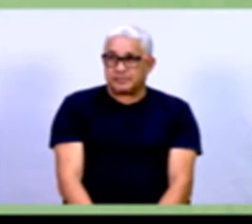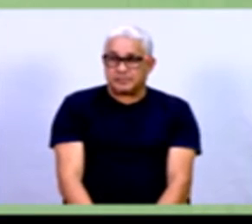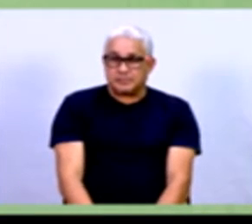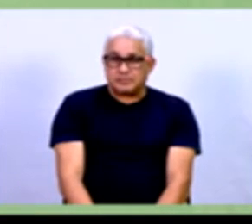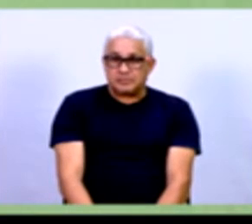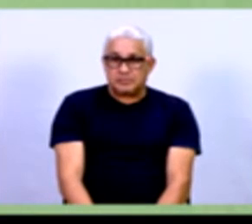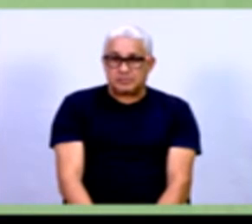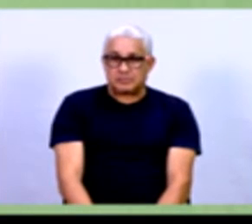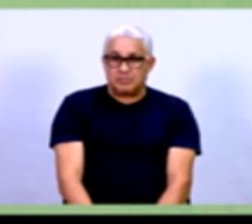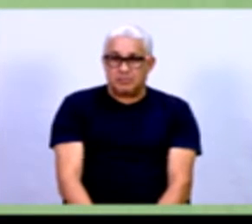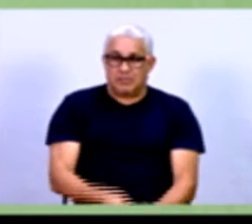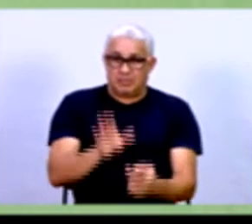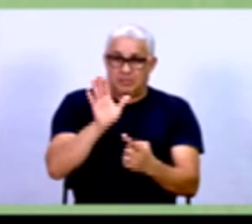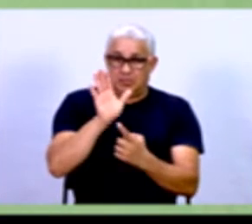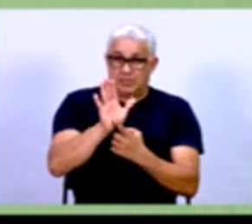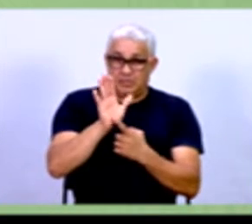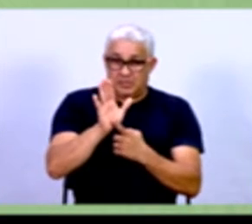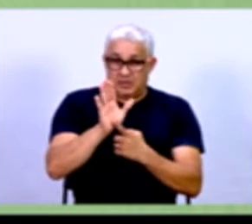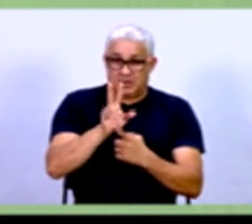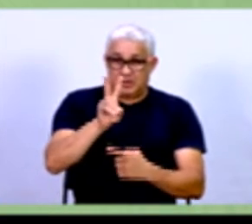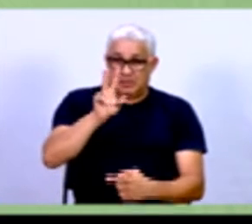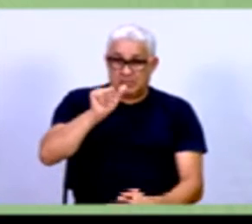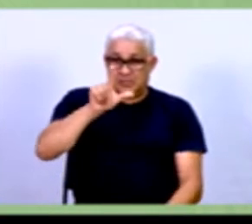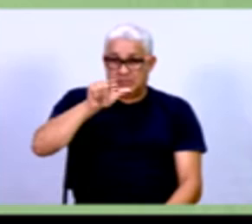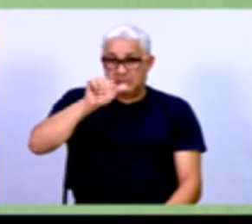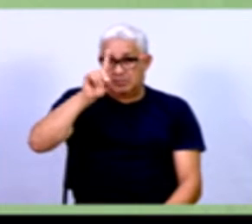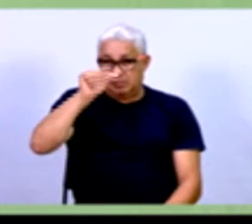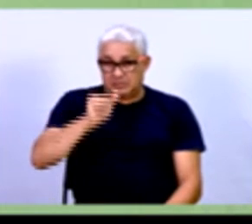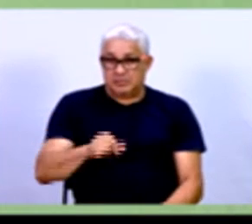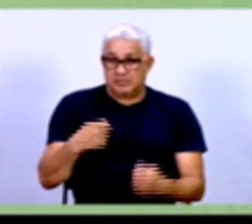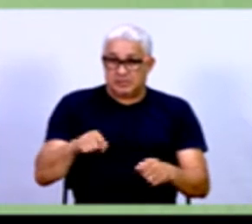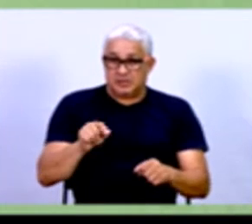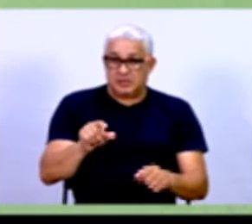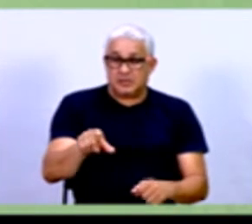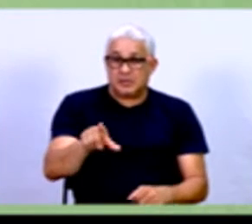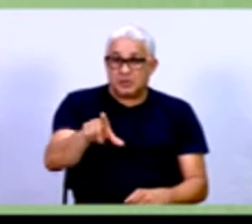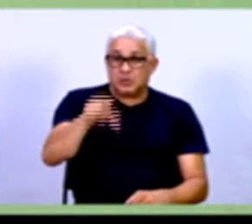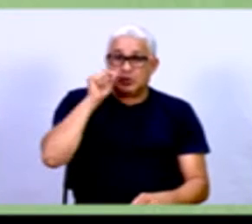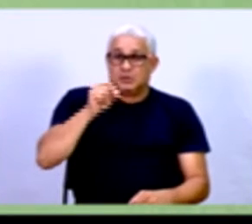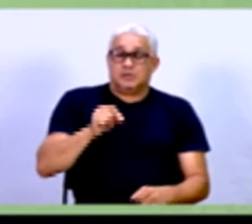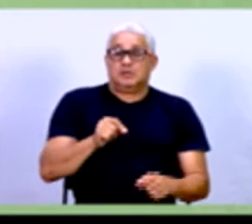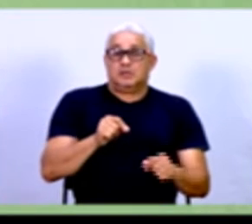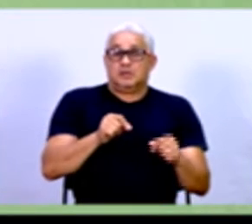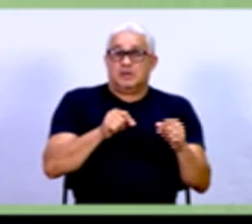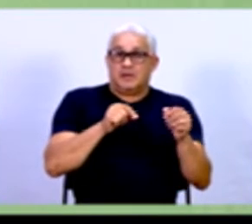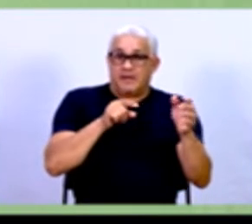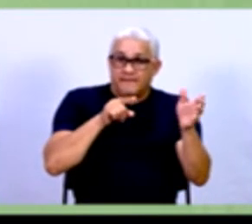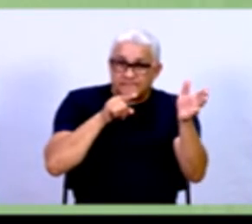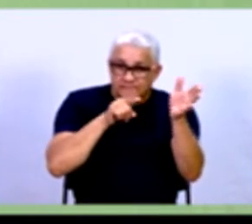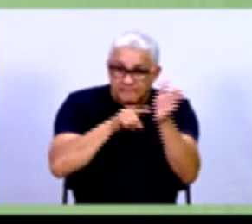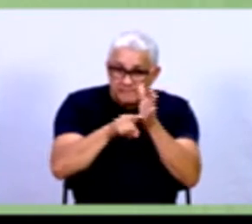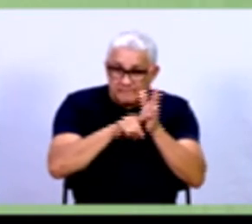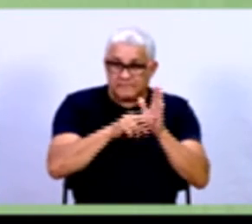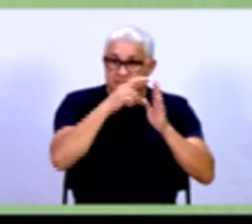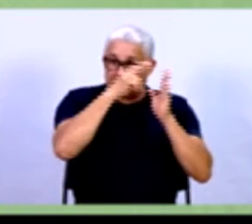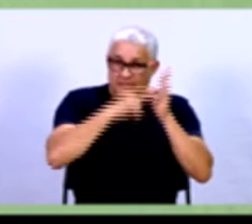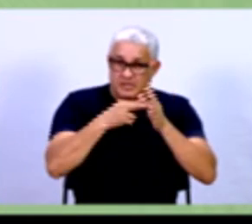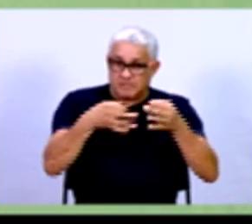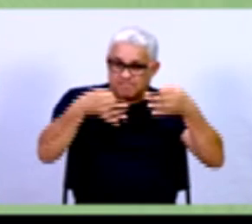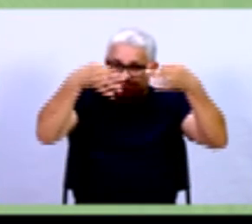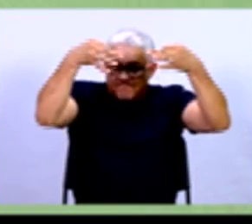E para que uma amostra seja válida, é necessário que seja extraída com base em critérios rígidos, sendo estes